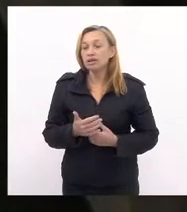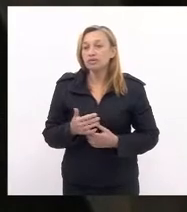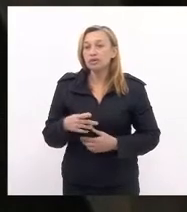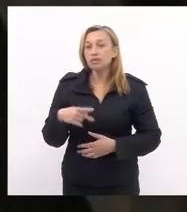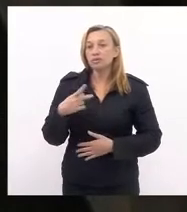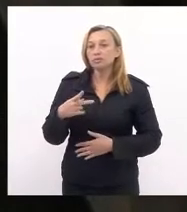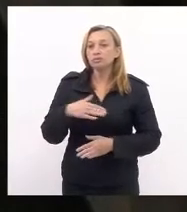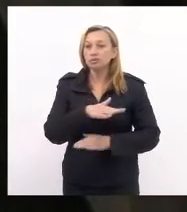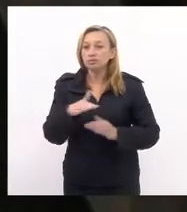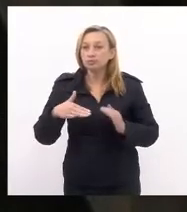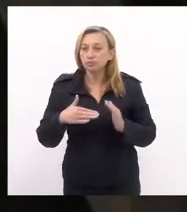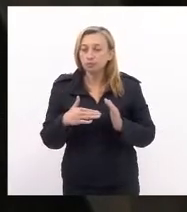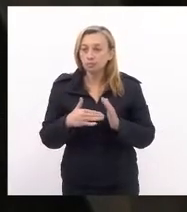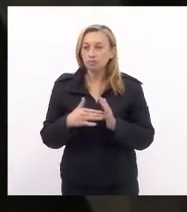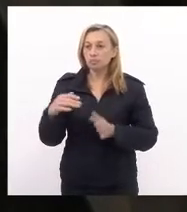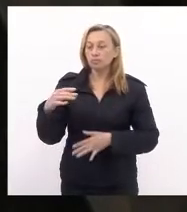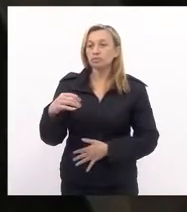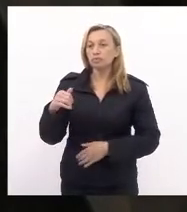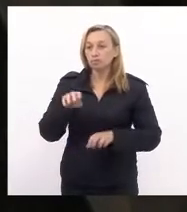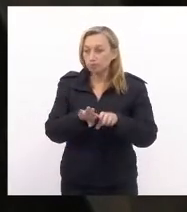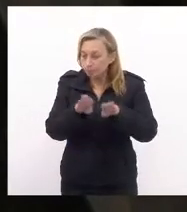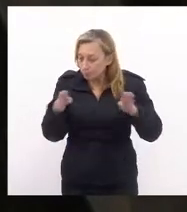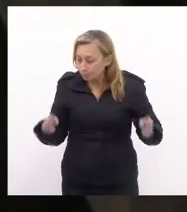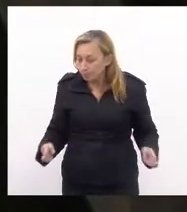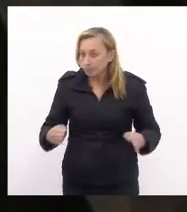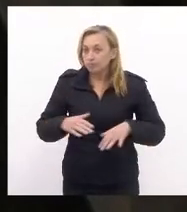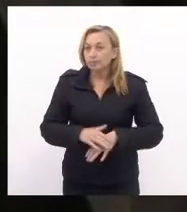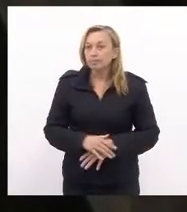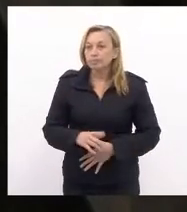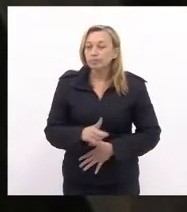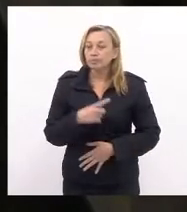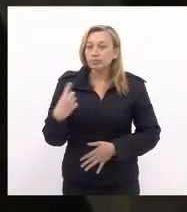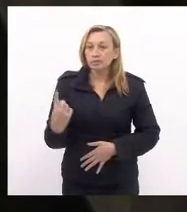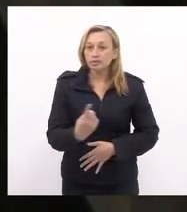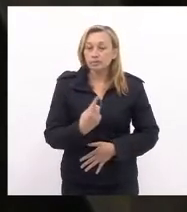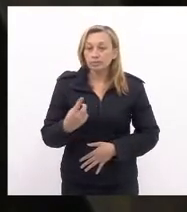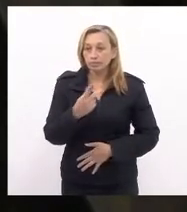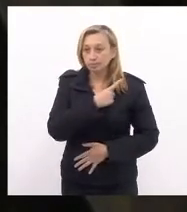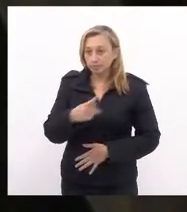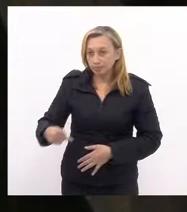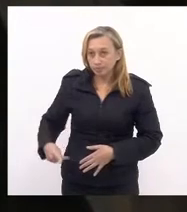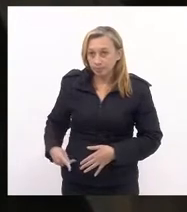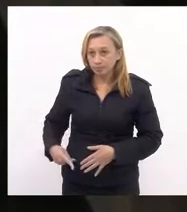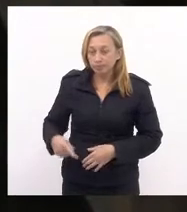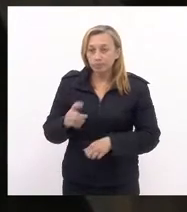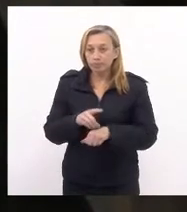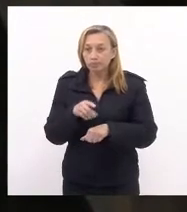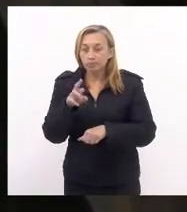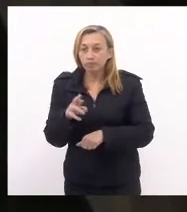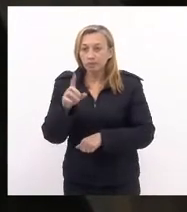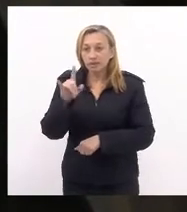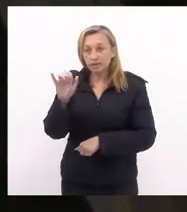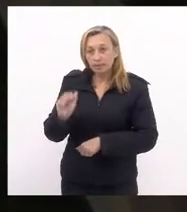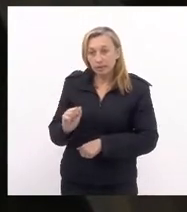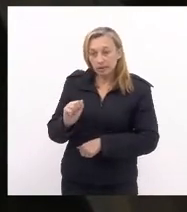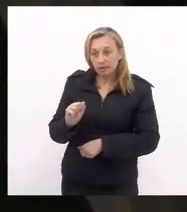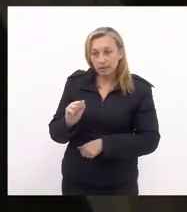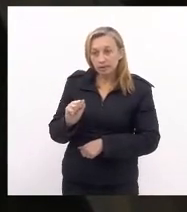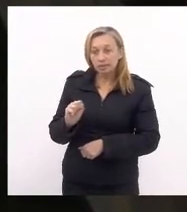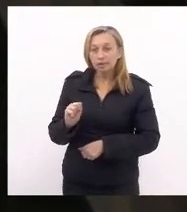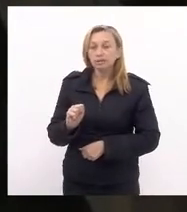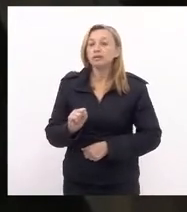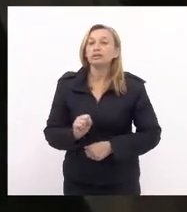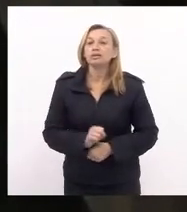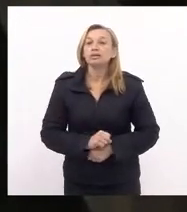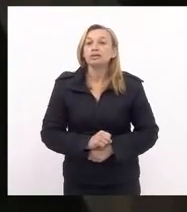Brasil, e a todos da mesa, a nossa presidente, né, doutora Elizabeth Ferraz,